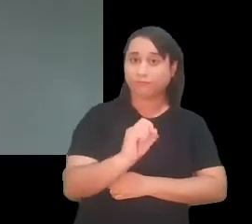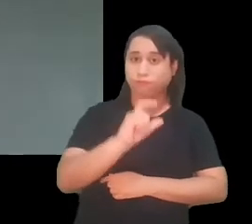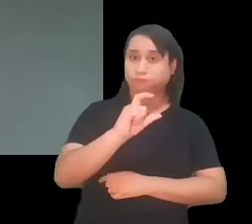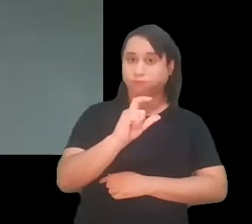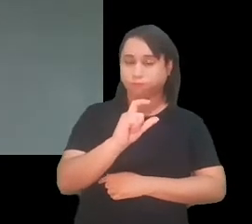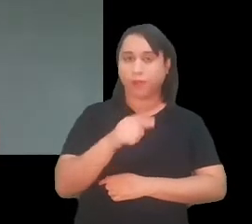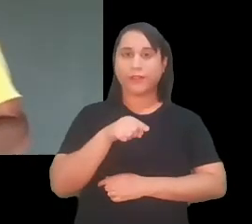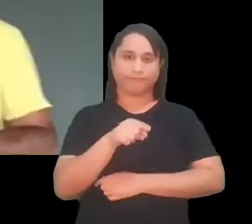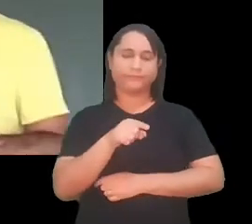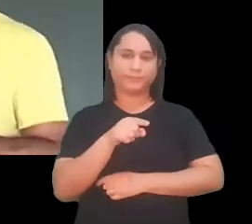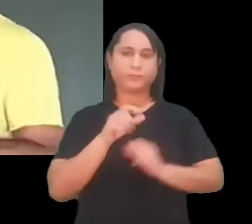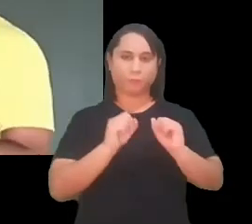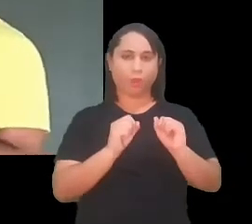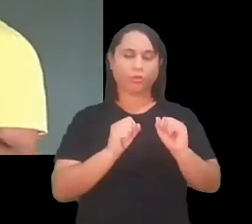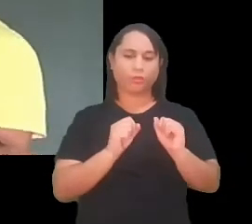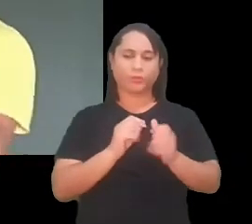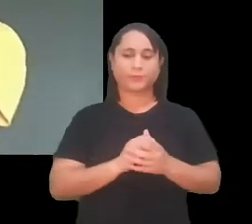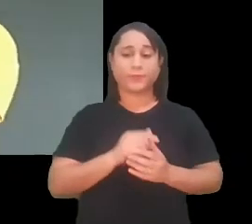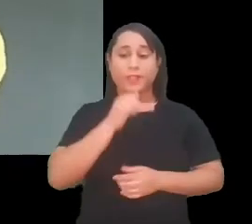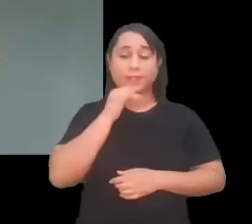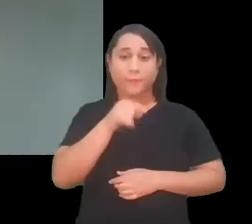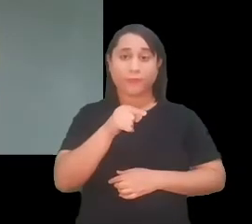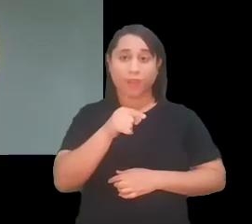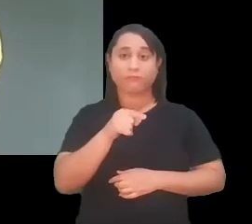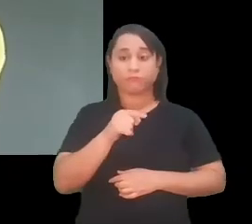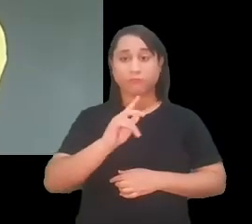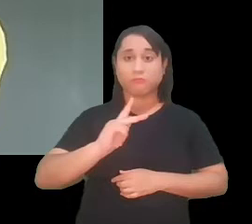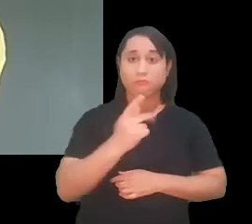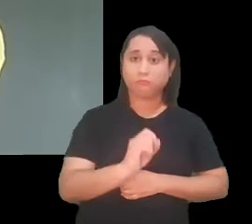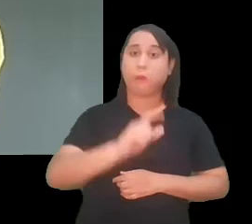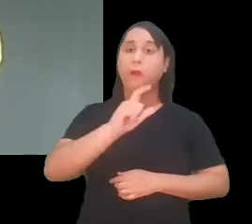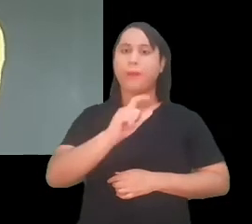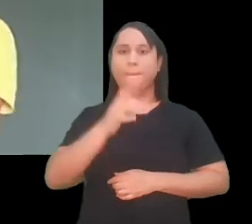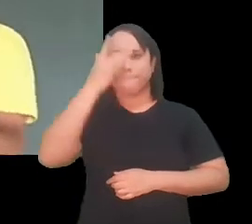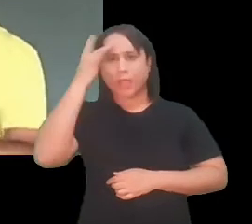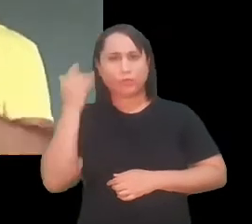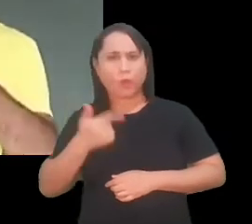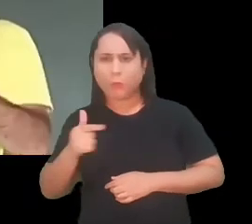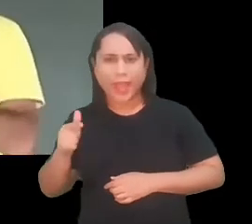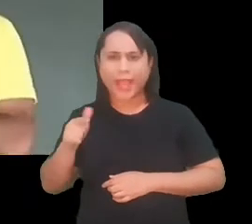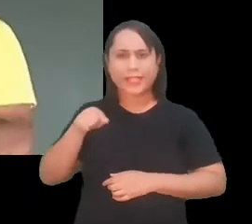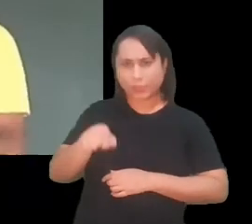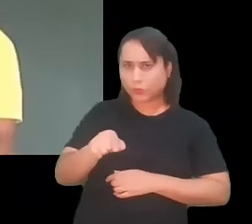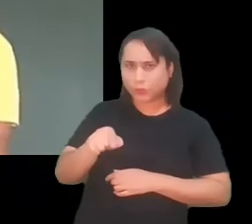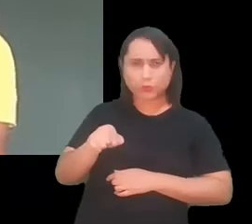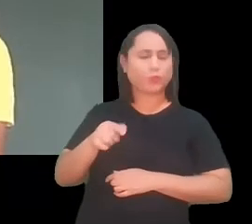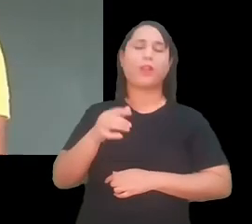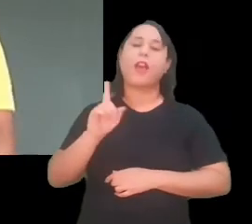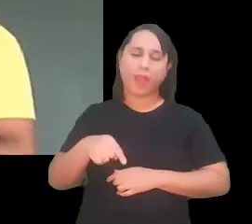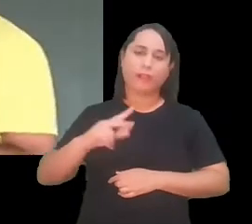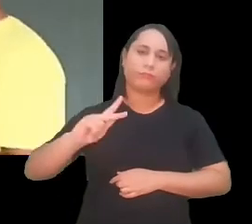herança de hipertricose, a gente vai representar como um Hzão, e quem não tem hipertricose seria Hzinho,